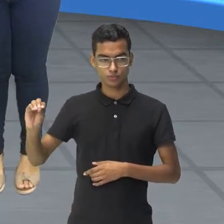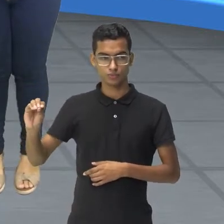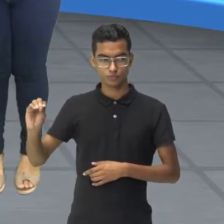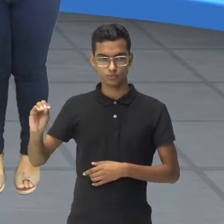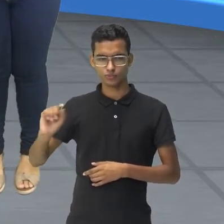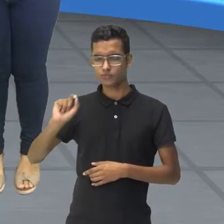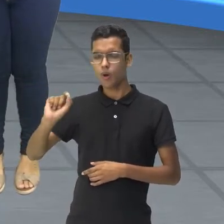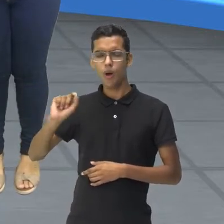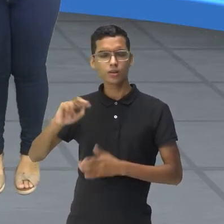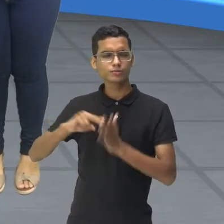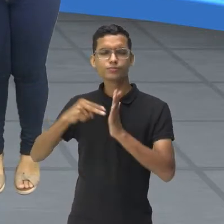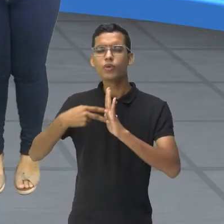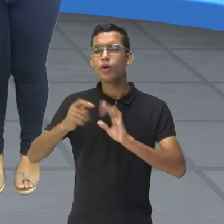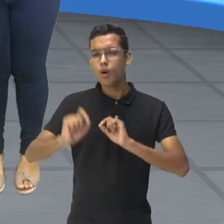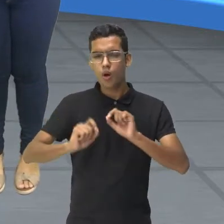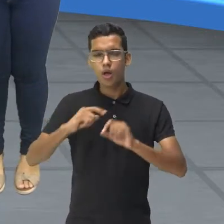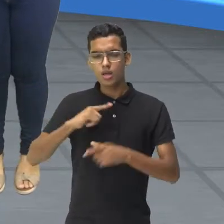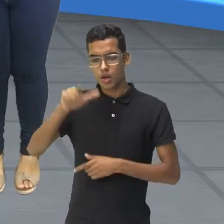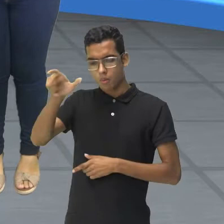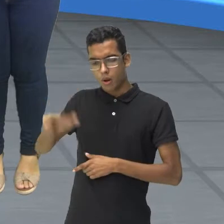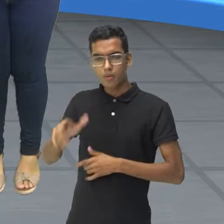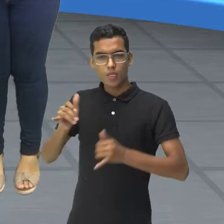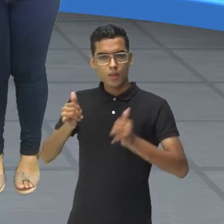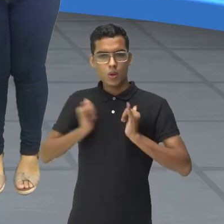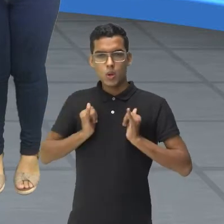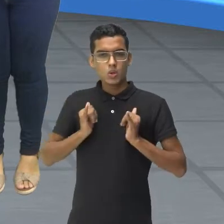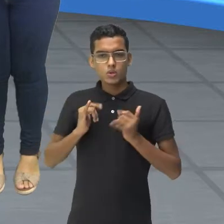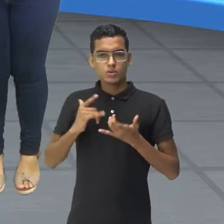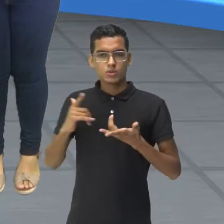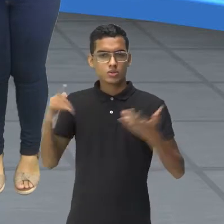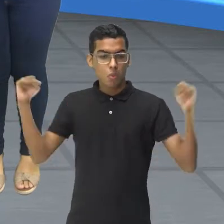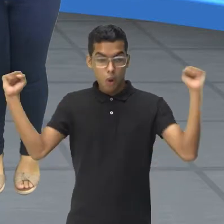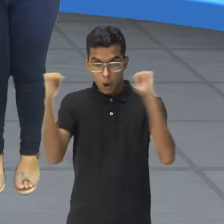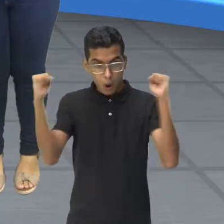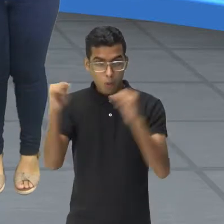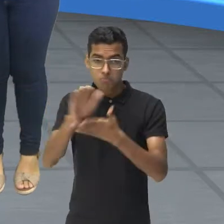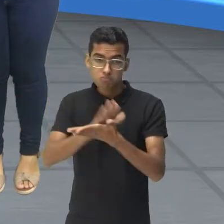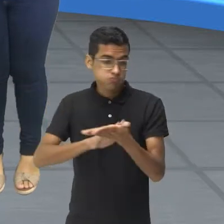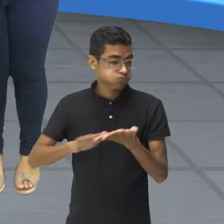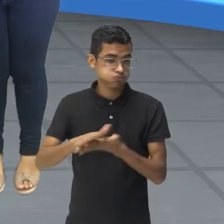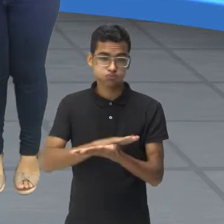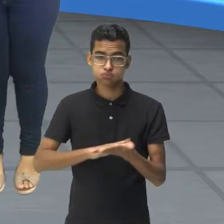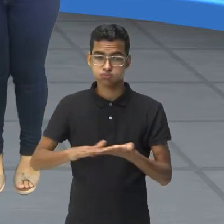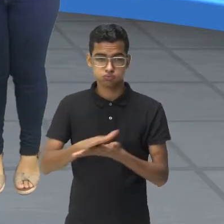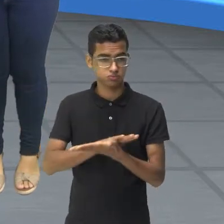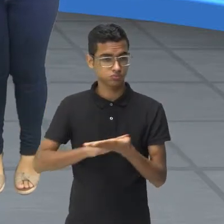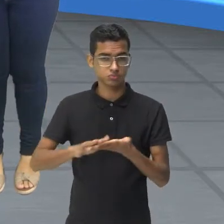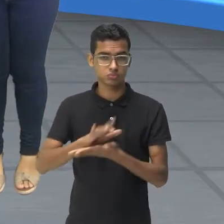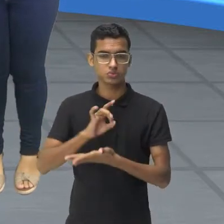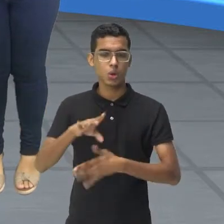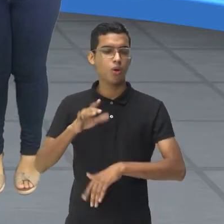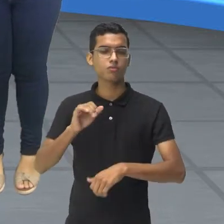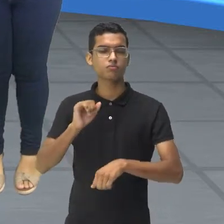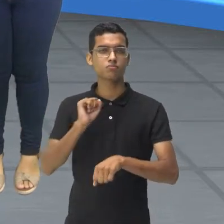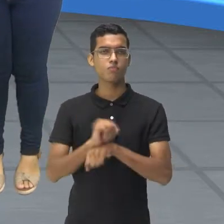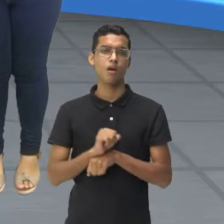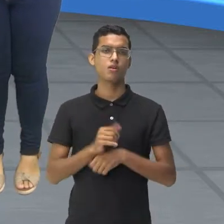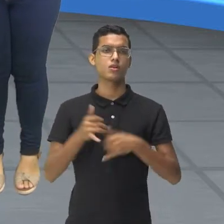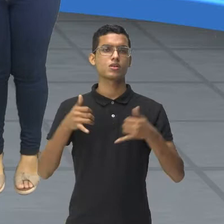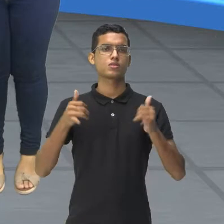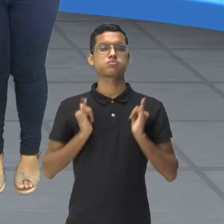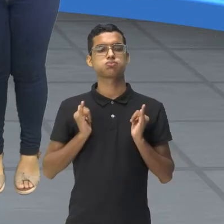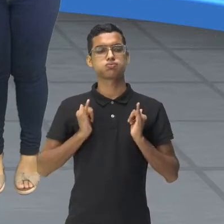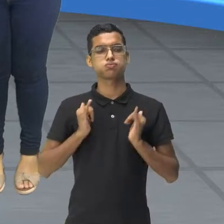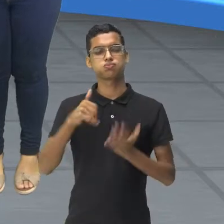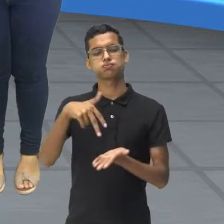uma condição daquela pessoa que não faz nenhuma atividade física, que fica só ali,